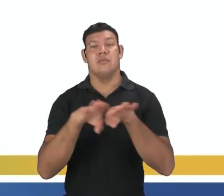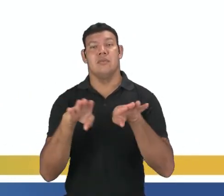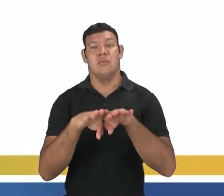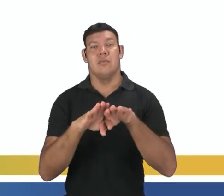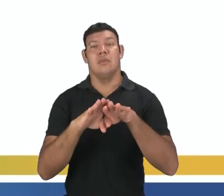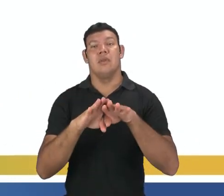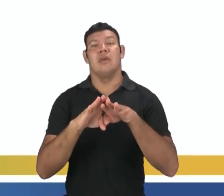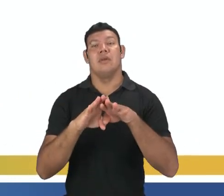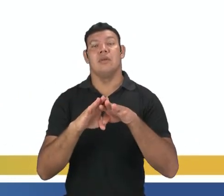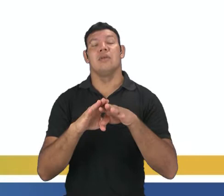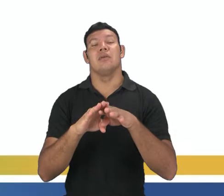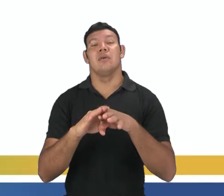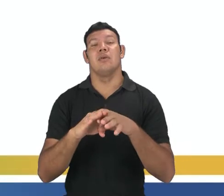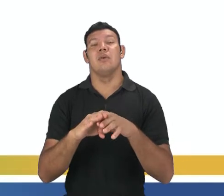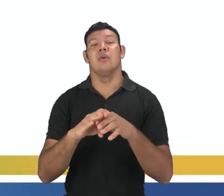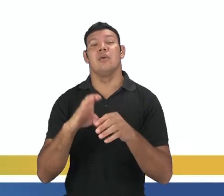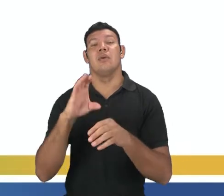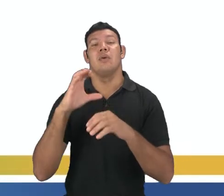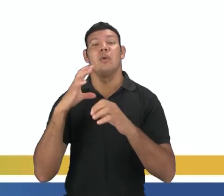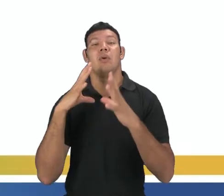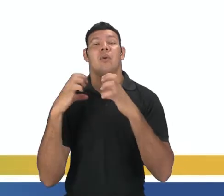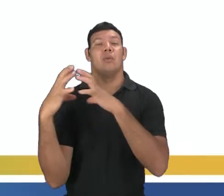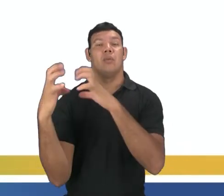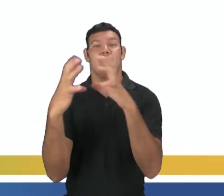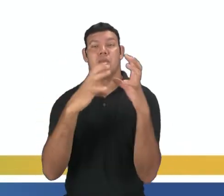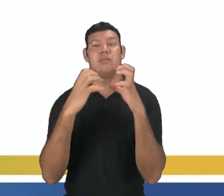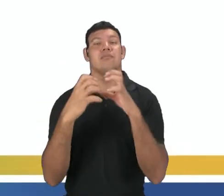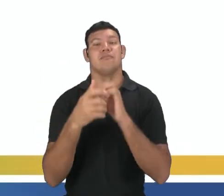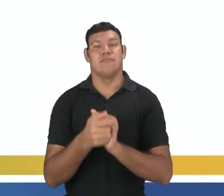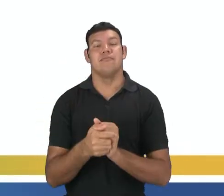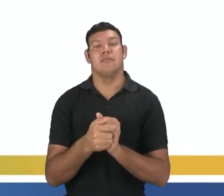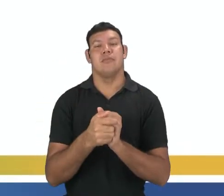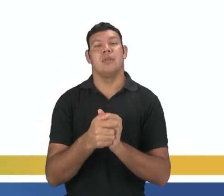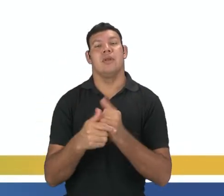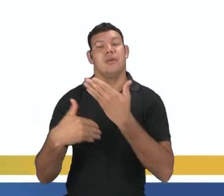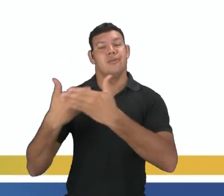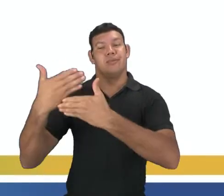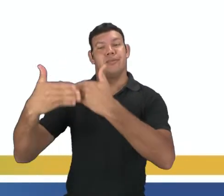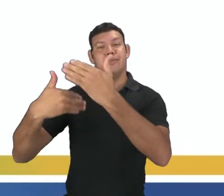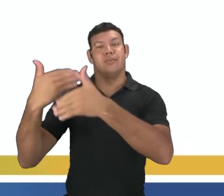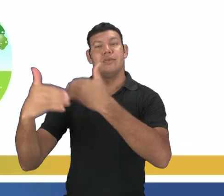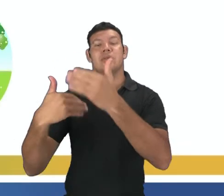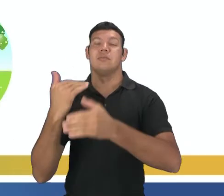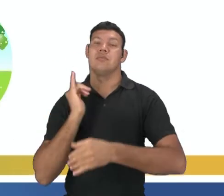né, nesse texto, no decorrer de toda a história.